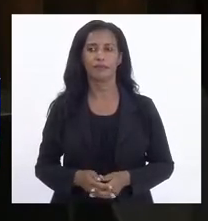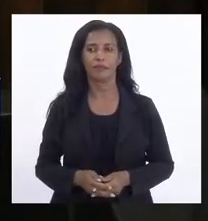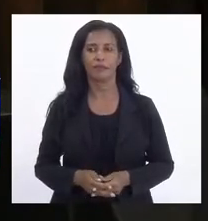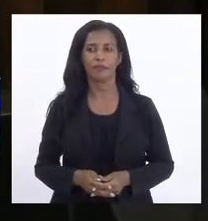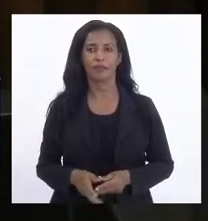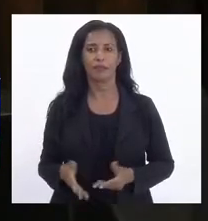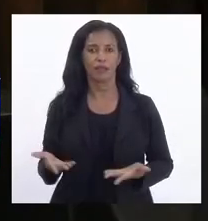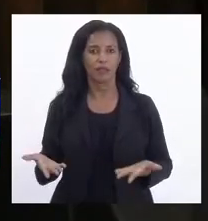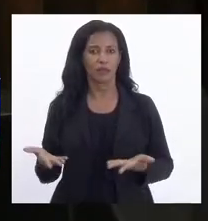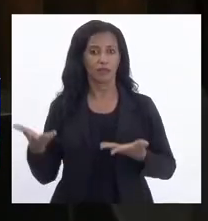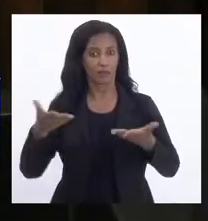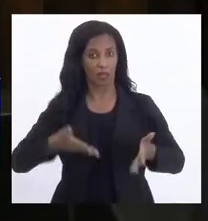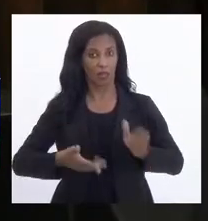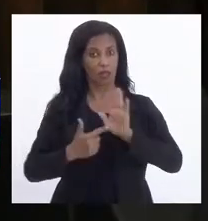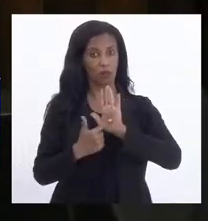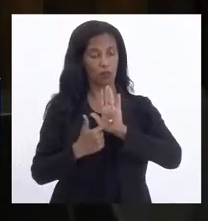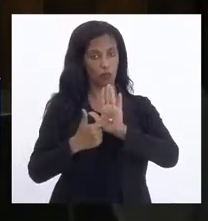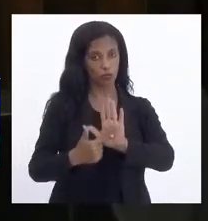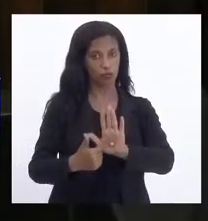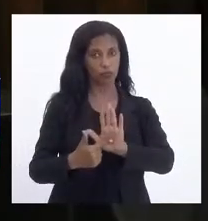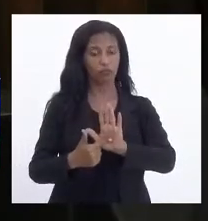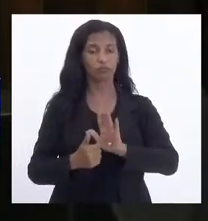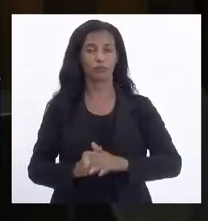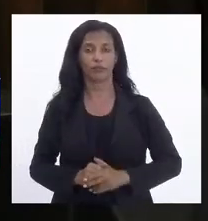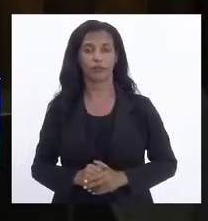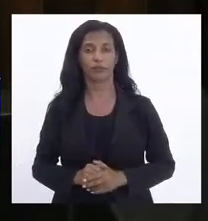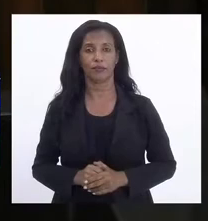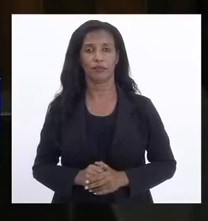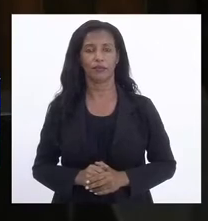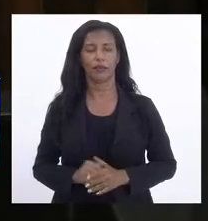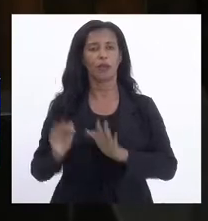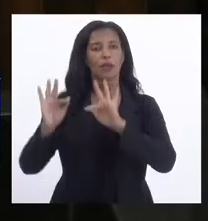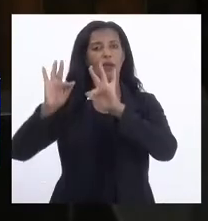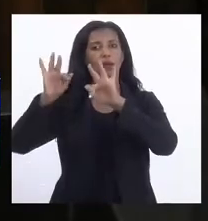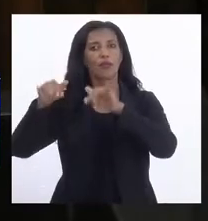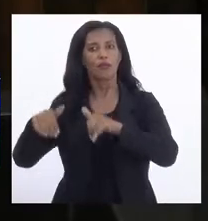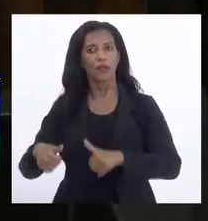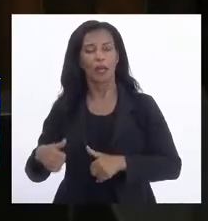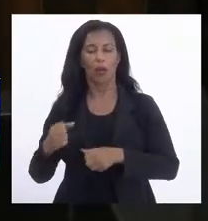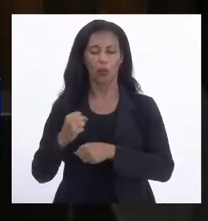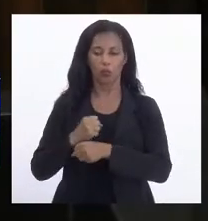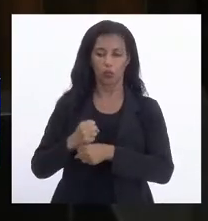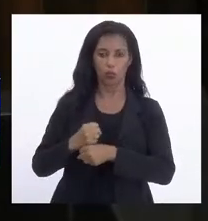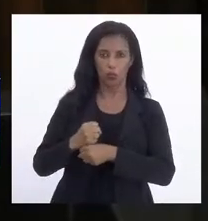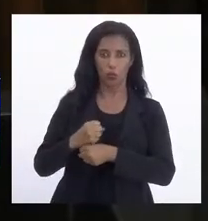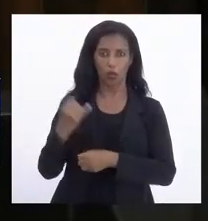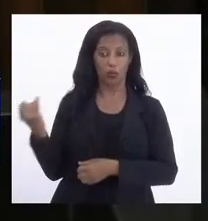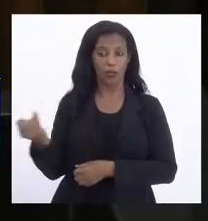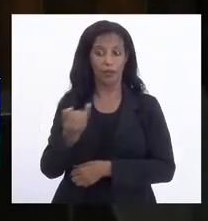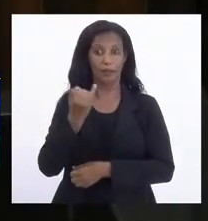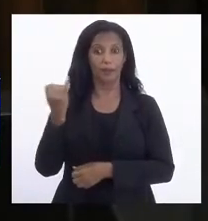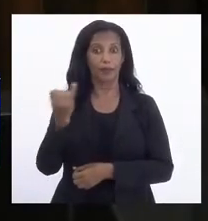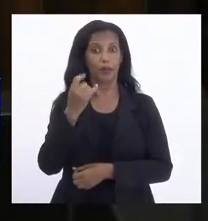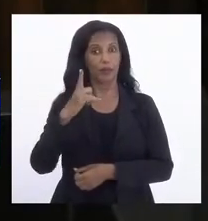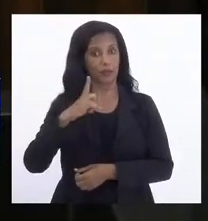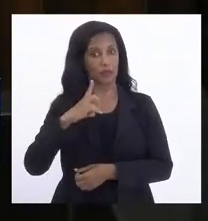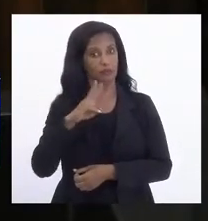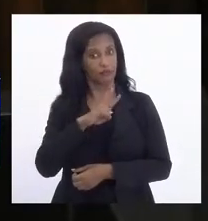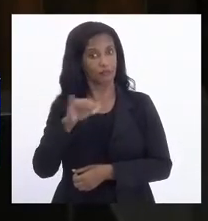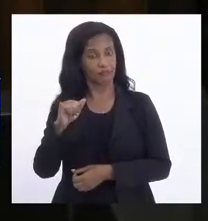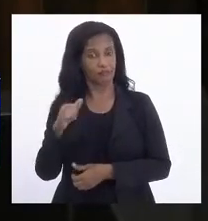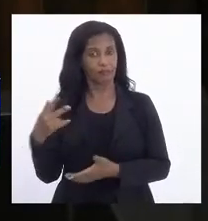queria ficar aqui demonstrado, né, o final de ano importante que a gente tem pela